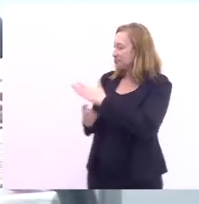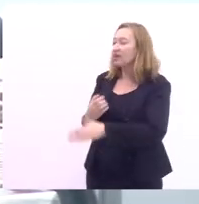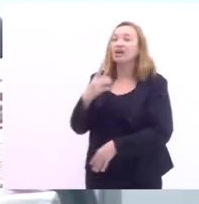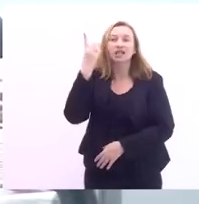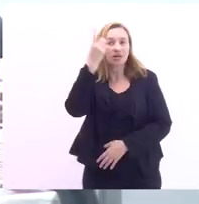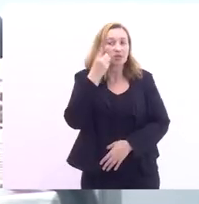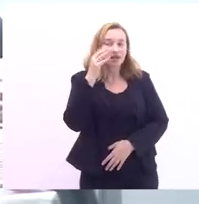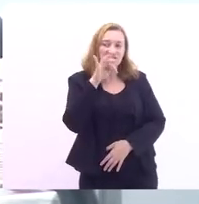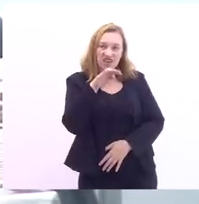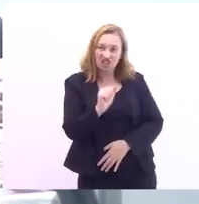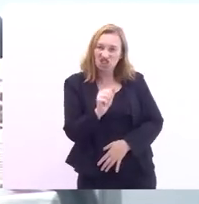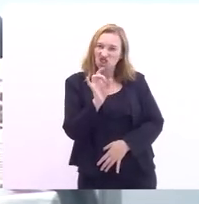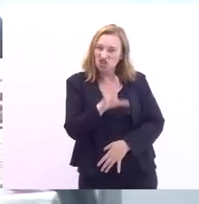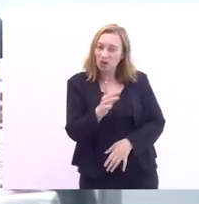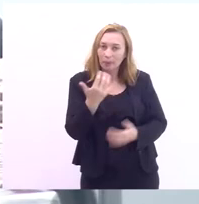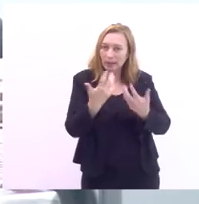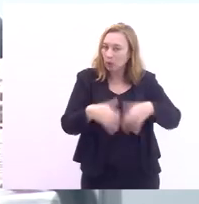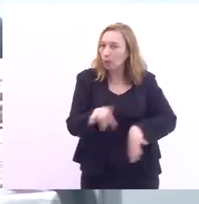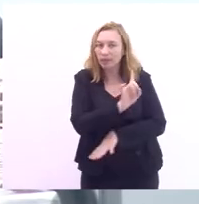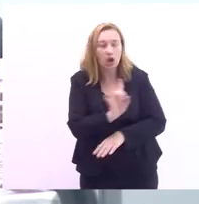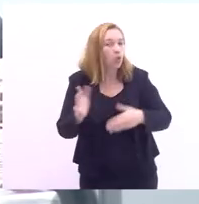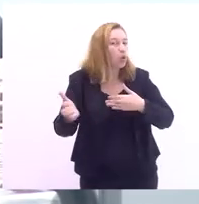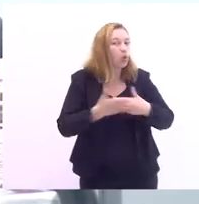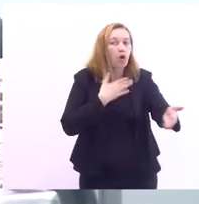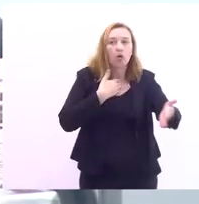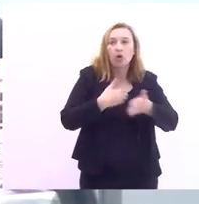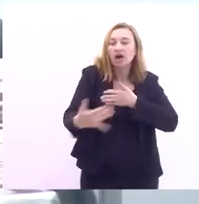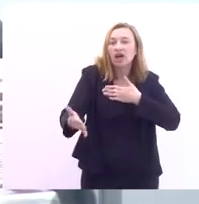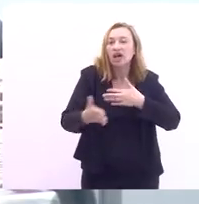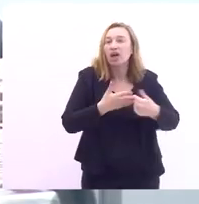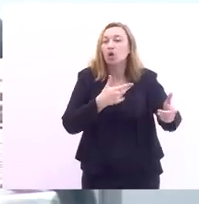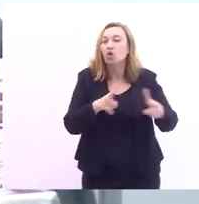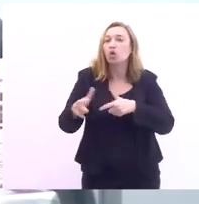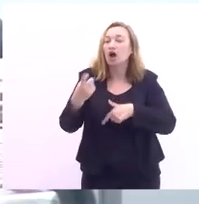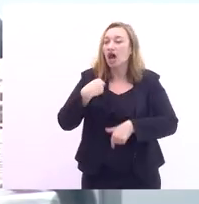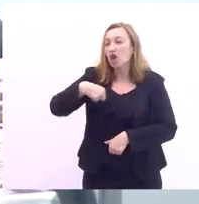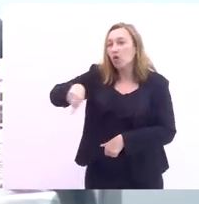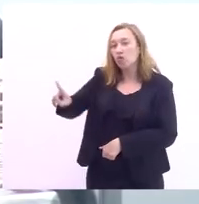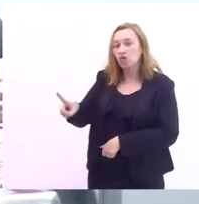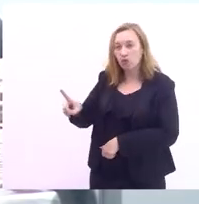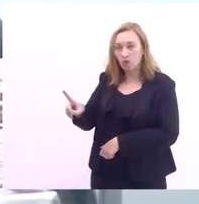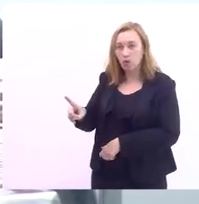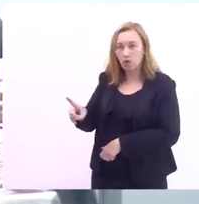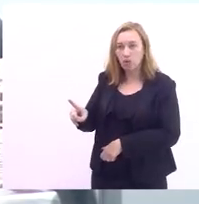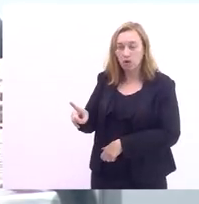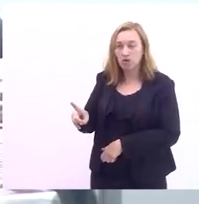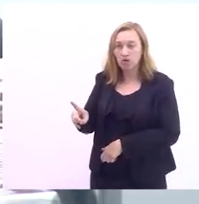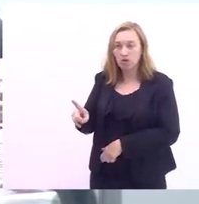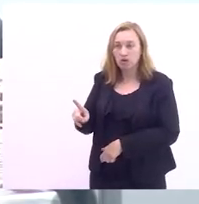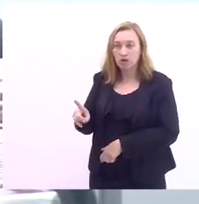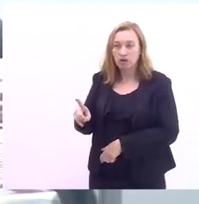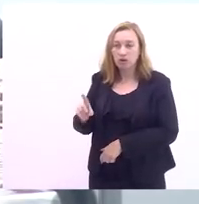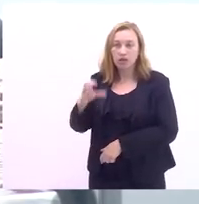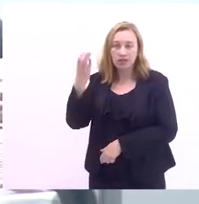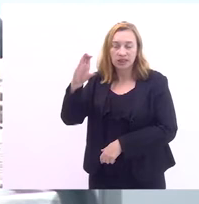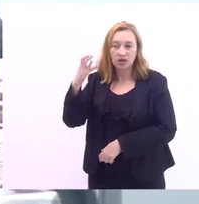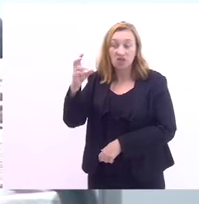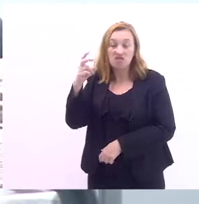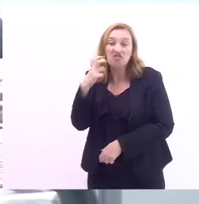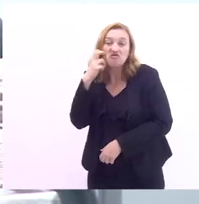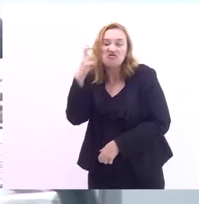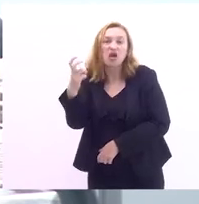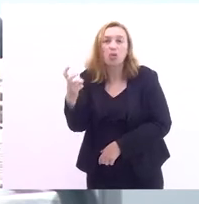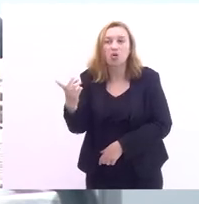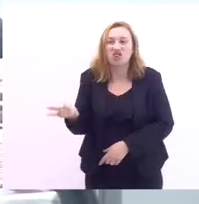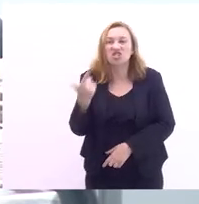Fatinha, não é só em Petrópolis, não. É em qualquer lugar. Em Niterói, eu vou como cidadão para ser atendido e fico com vergonha